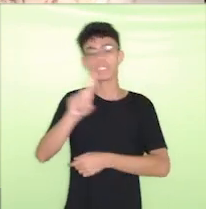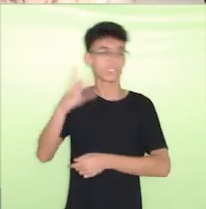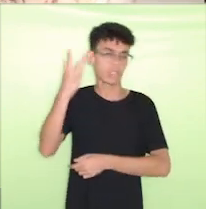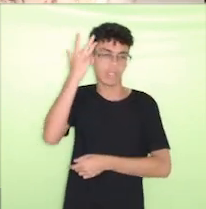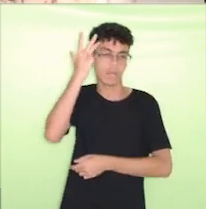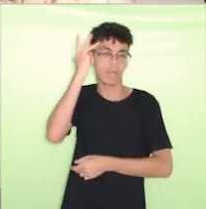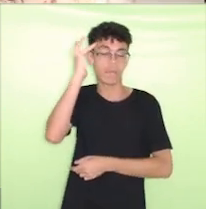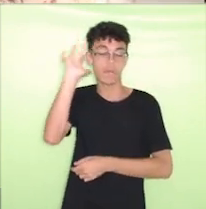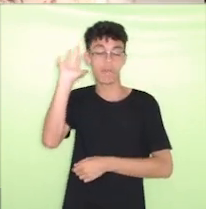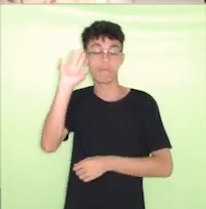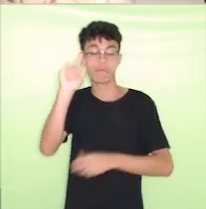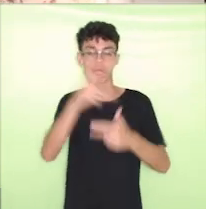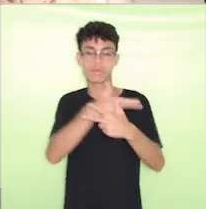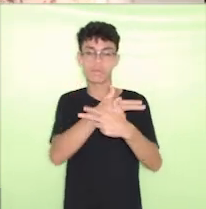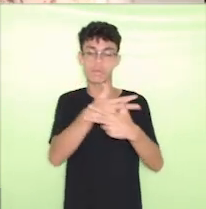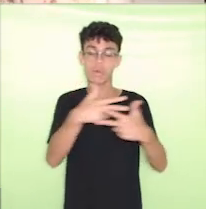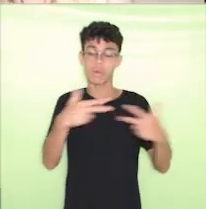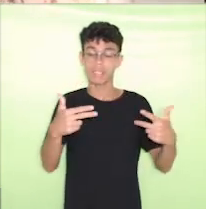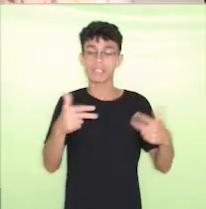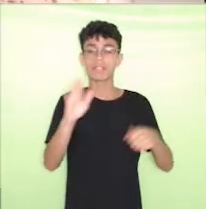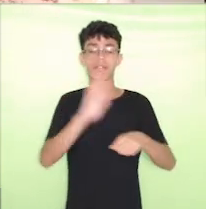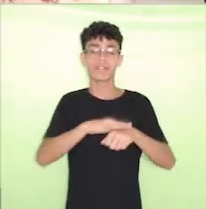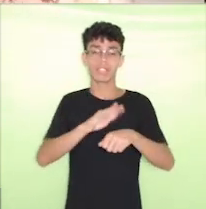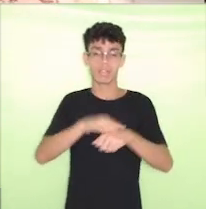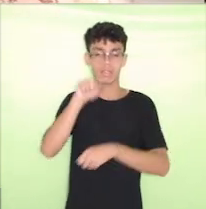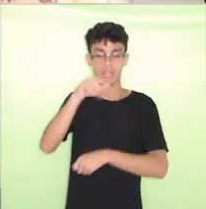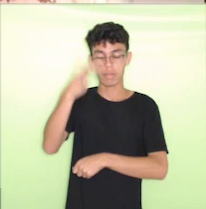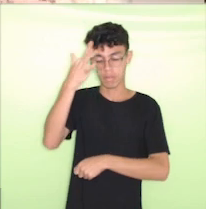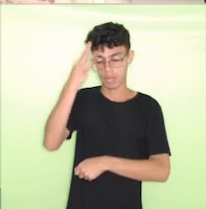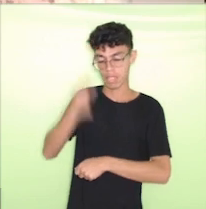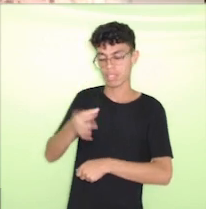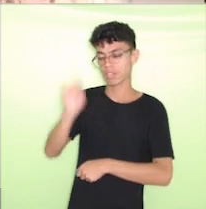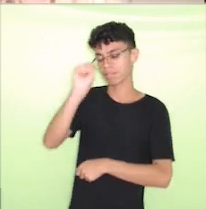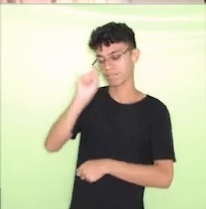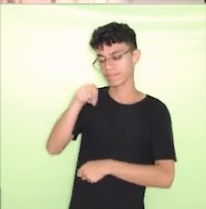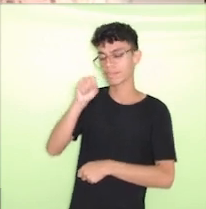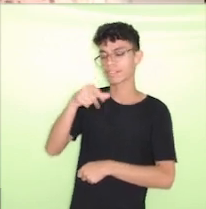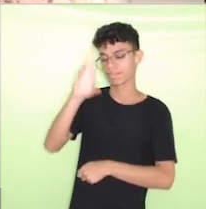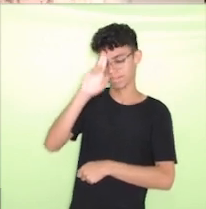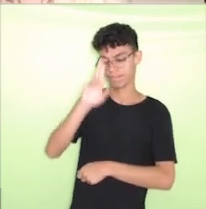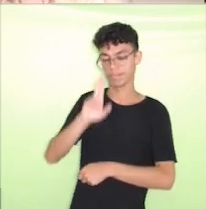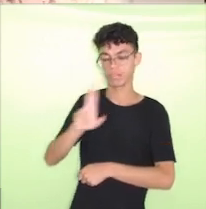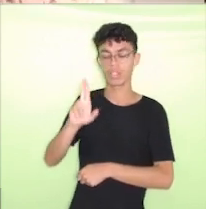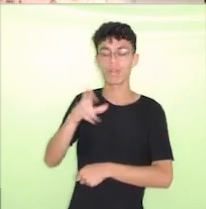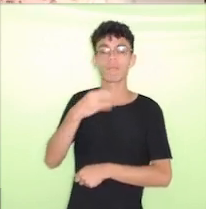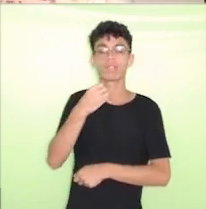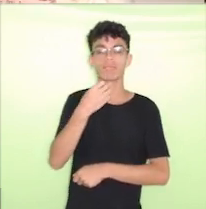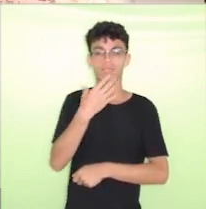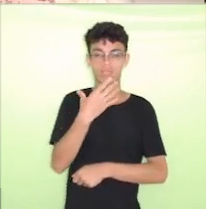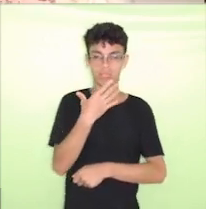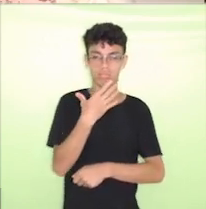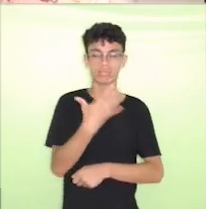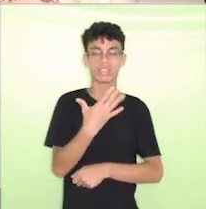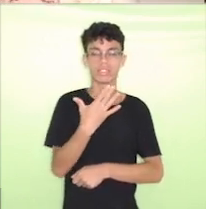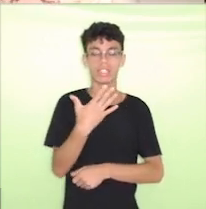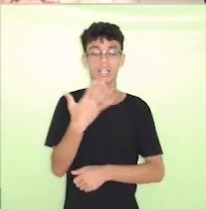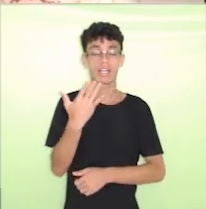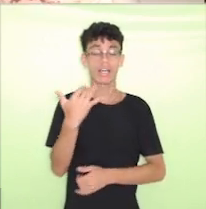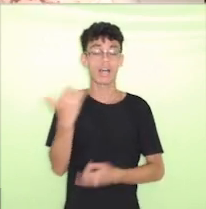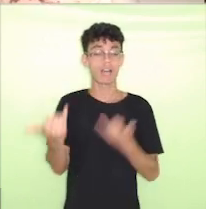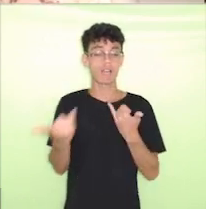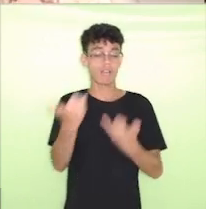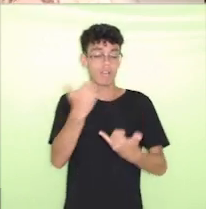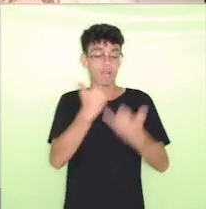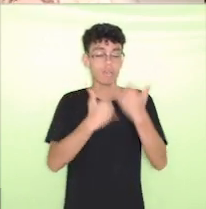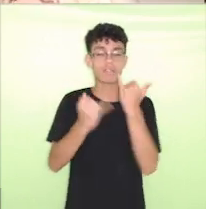sabemos o mal que provocamos. Você me compreende? Sim, Monsenhor. Bem, a informação que tive